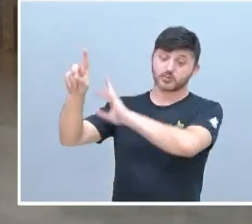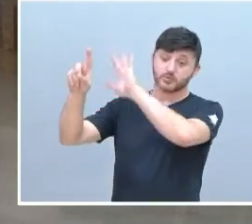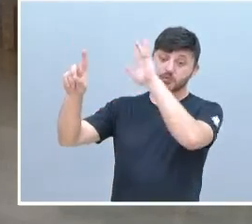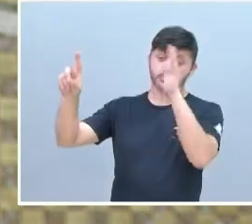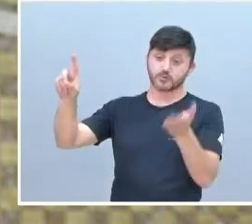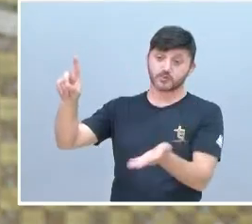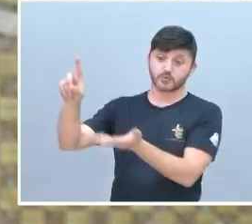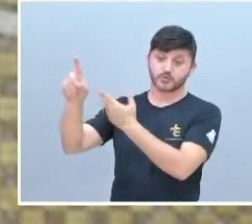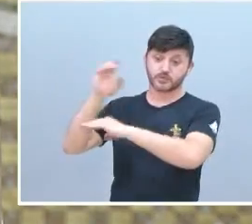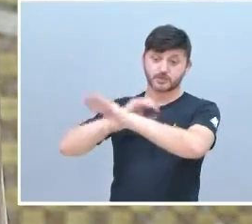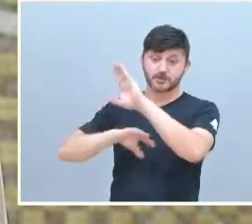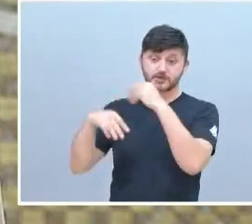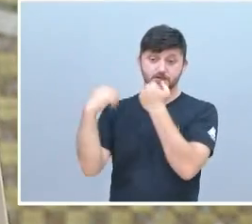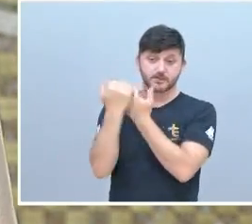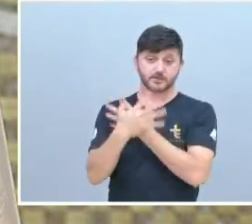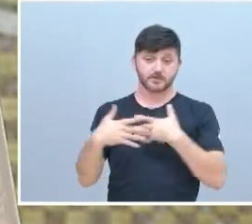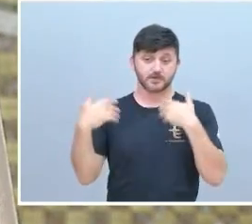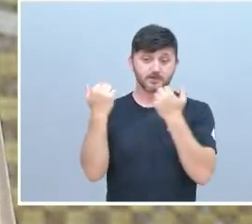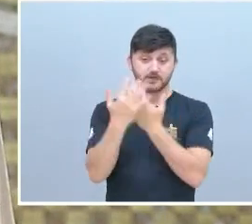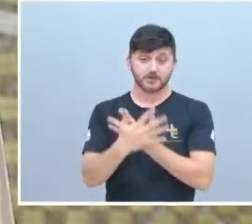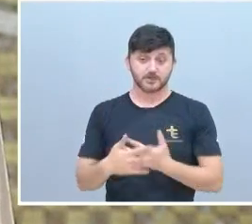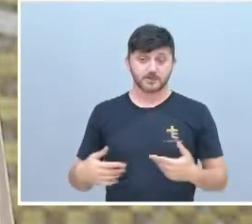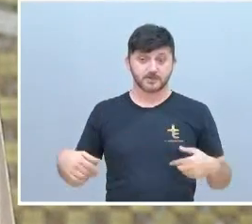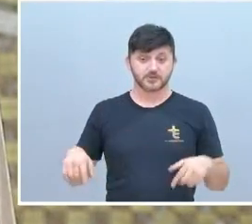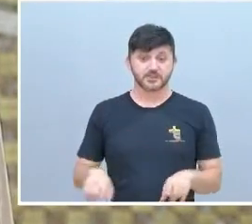Deus cantando.